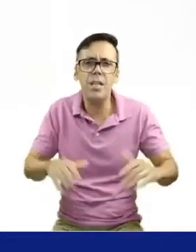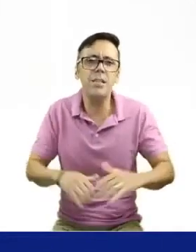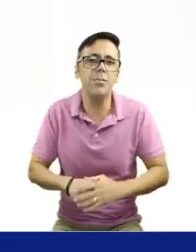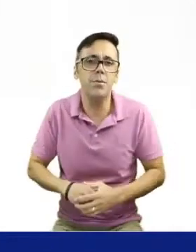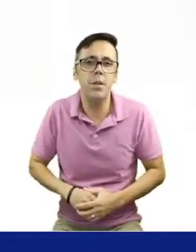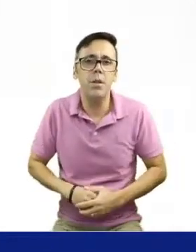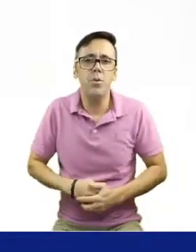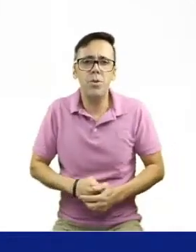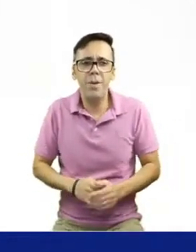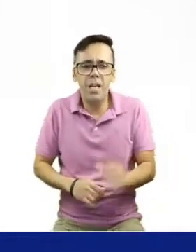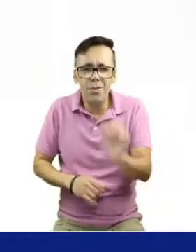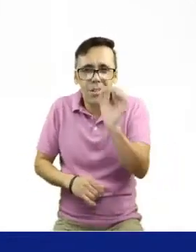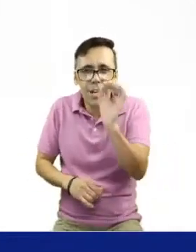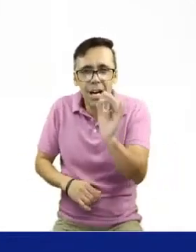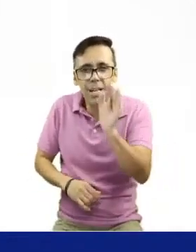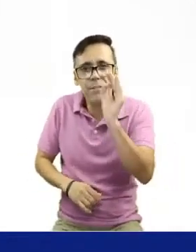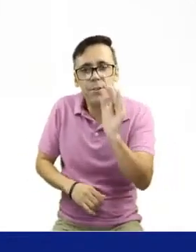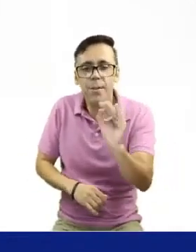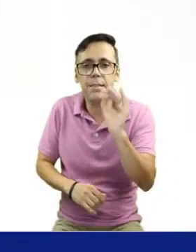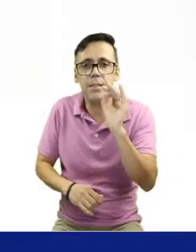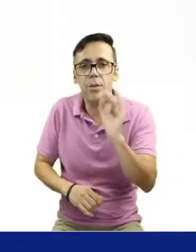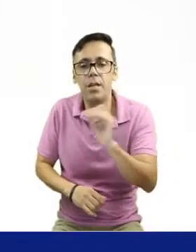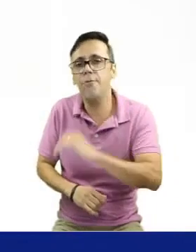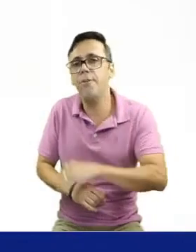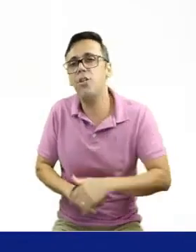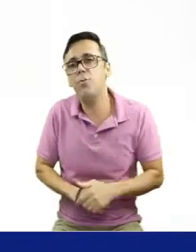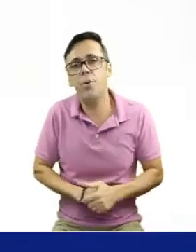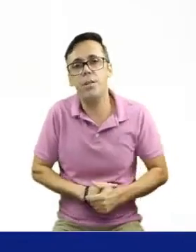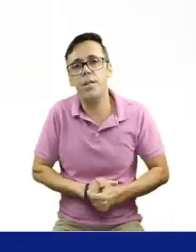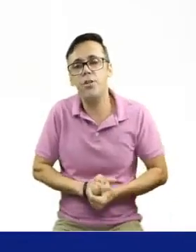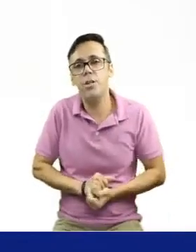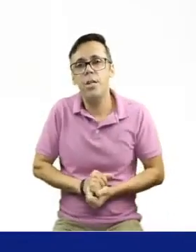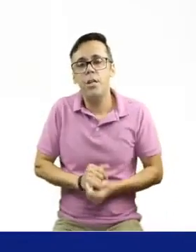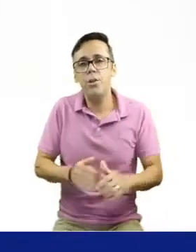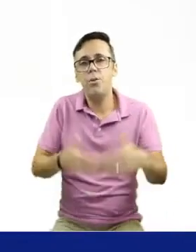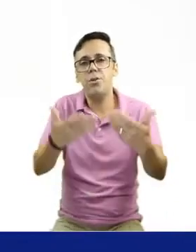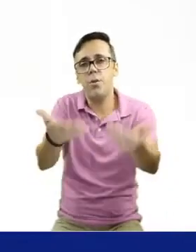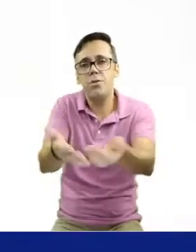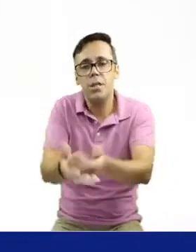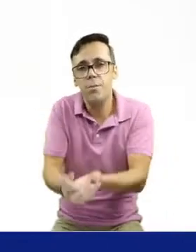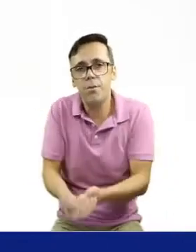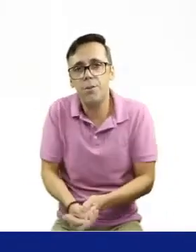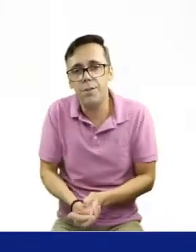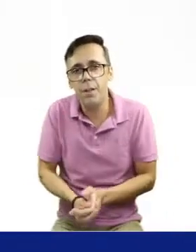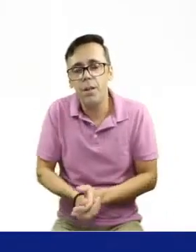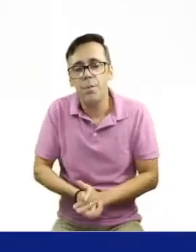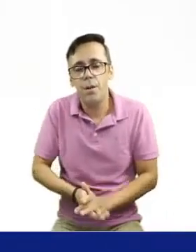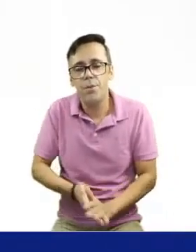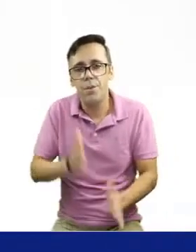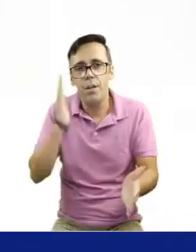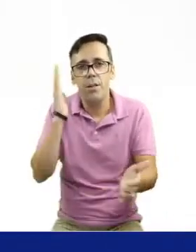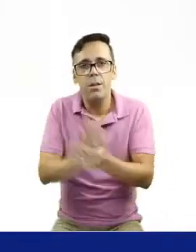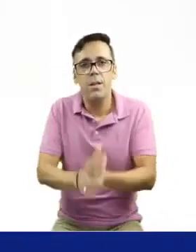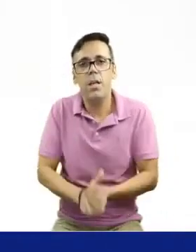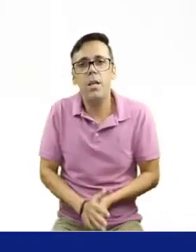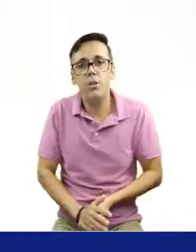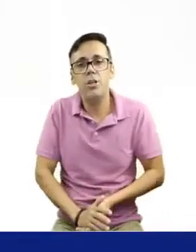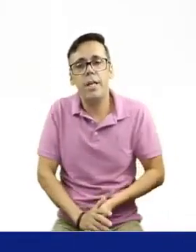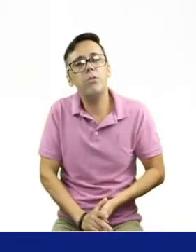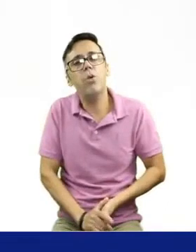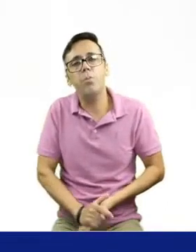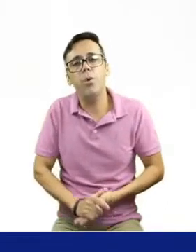destrinchando mesmo nós pegamos cada informação relevante importante e trouxemos aqui para você para você